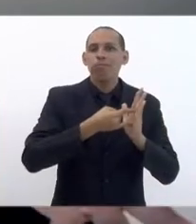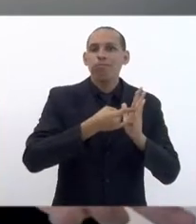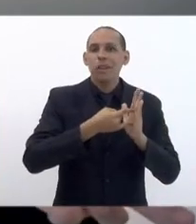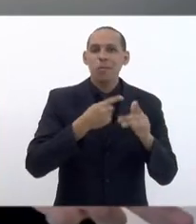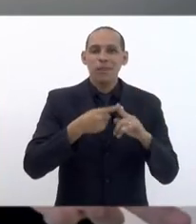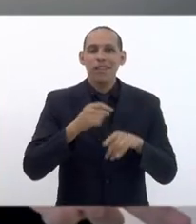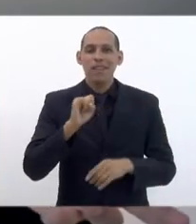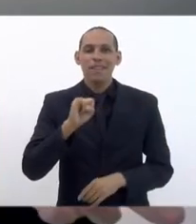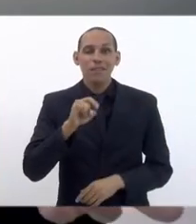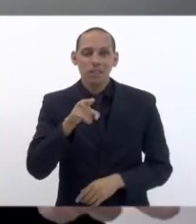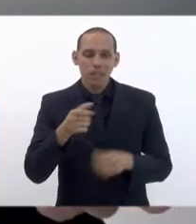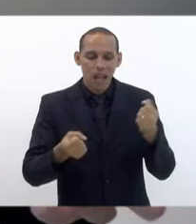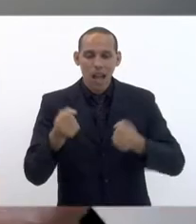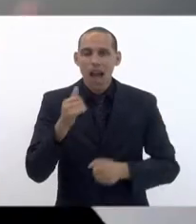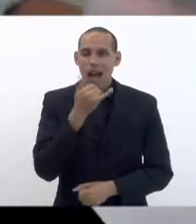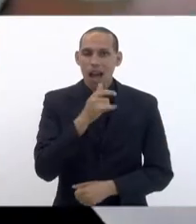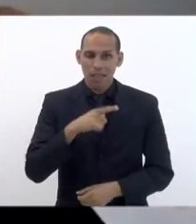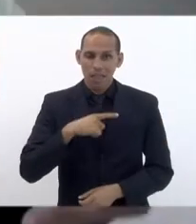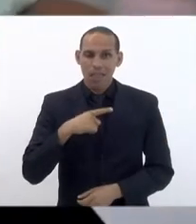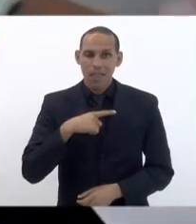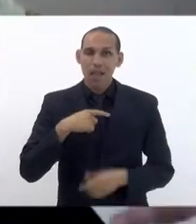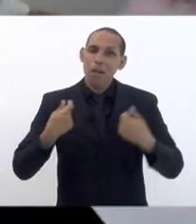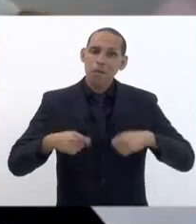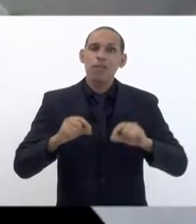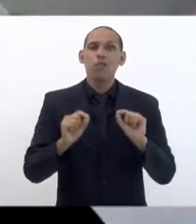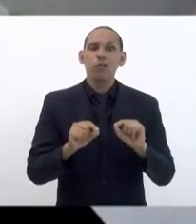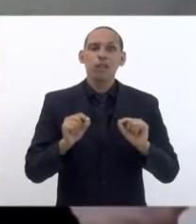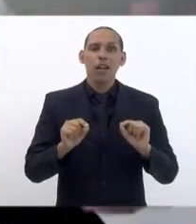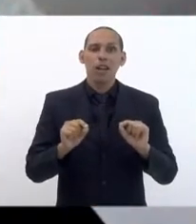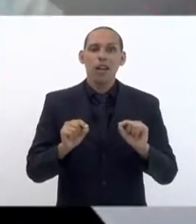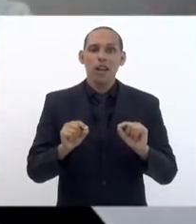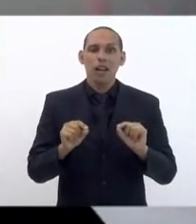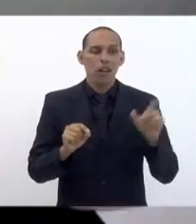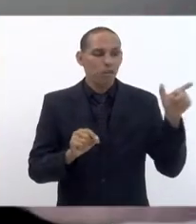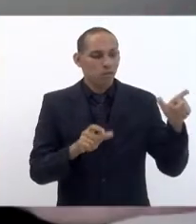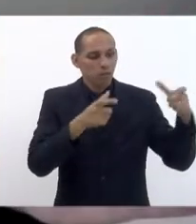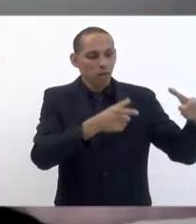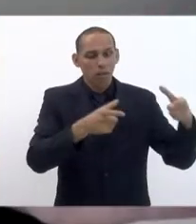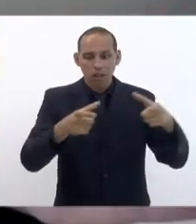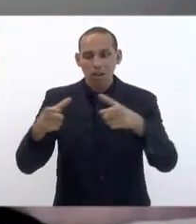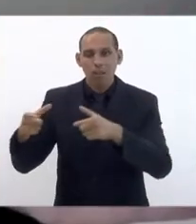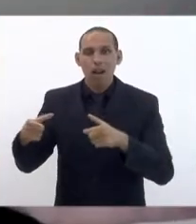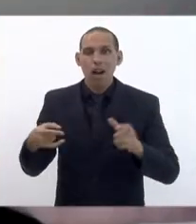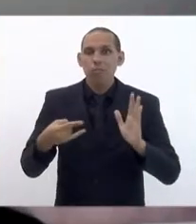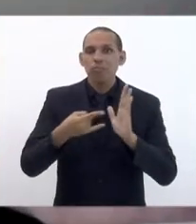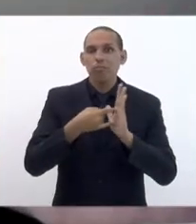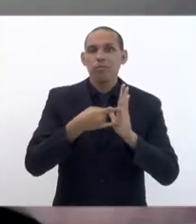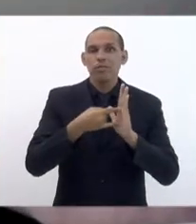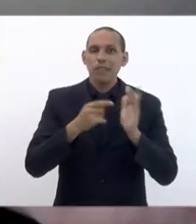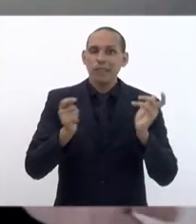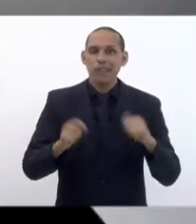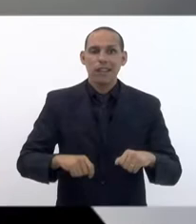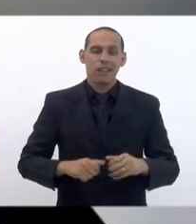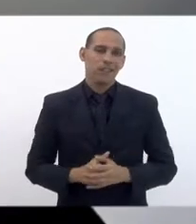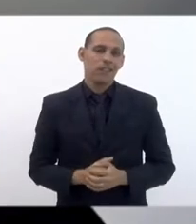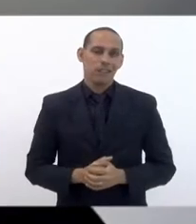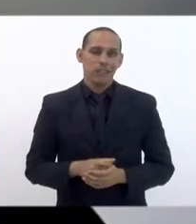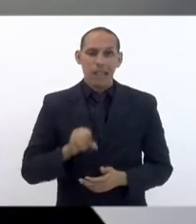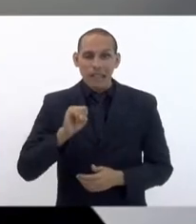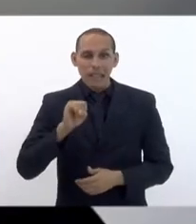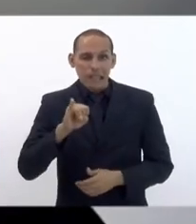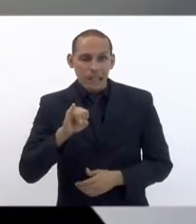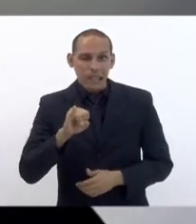carro elétrico circulando, você vai ter que garantir cada vez mais pontos de recarga desses carros. Né? Agora, se isso